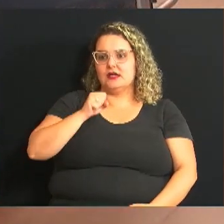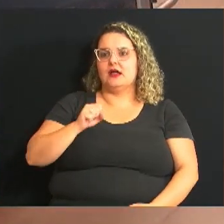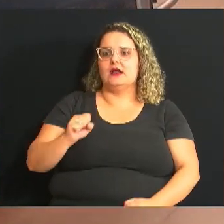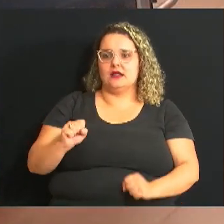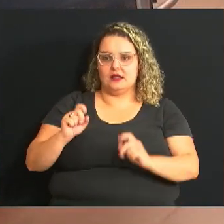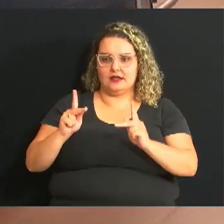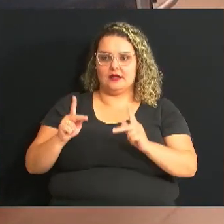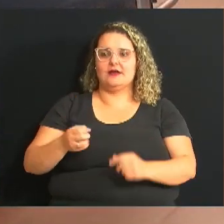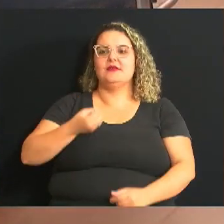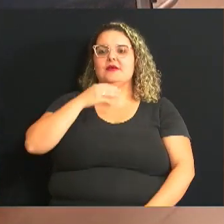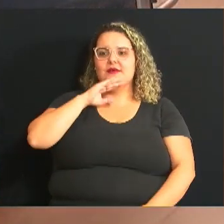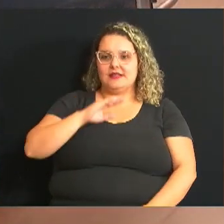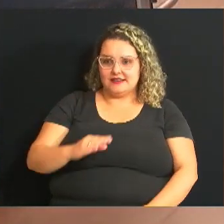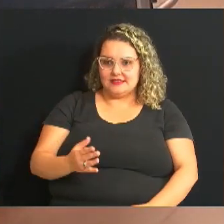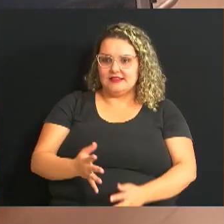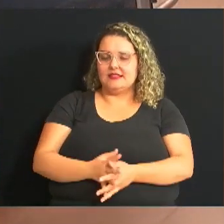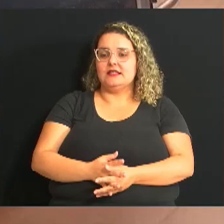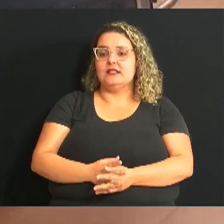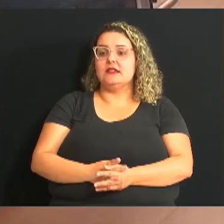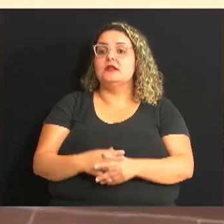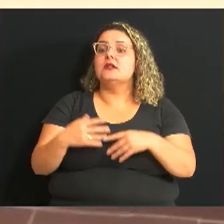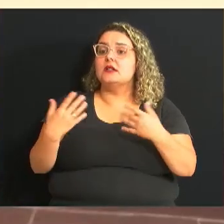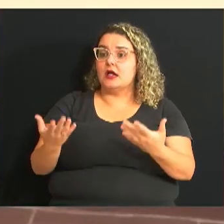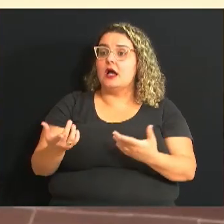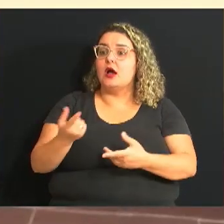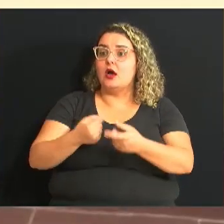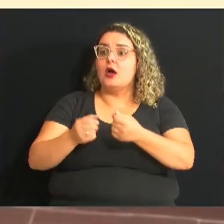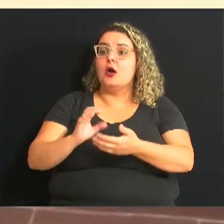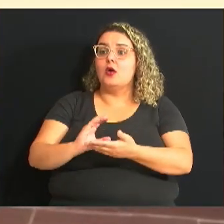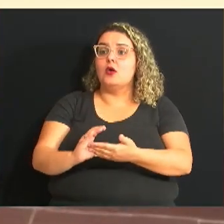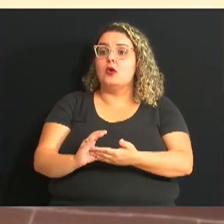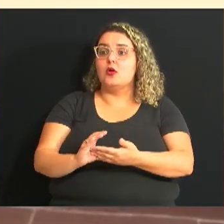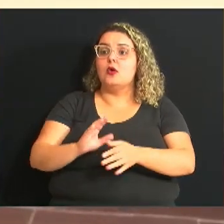Boa tarde. Então, a destinação funciona